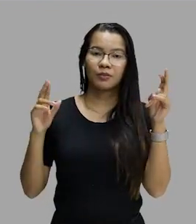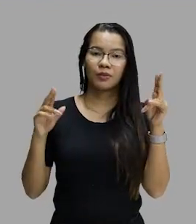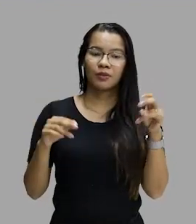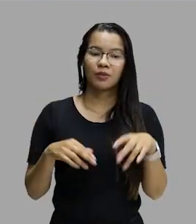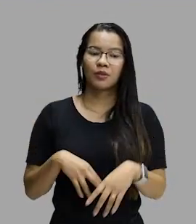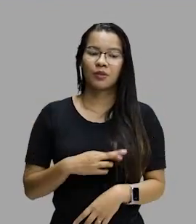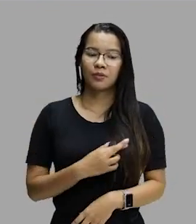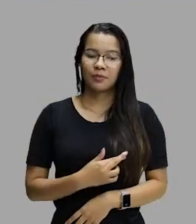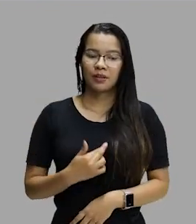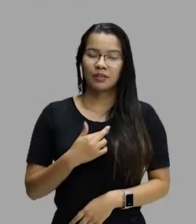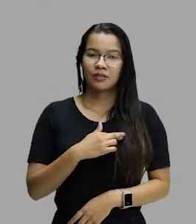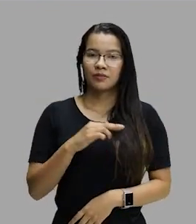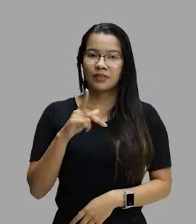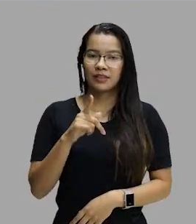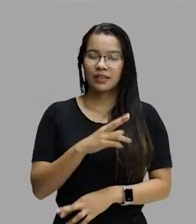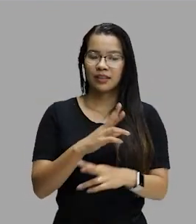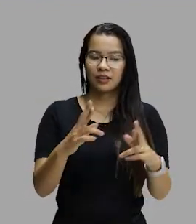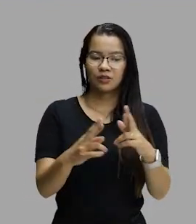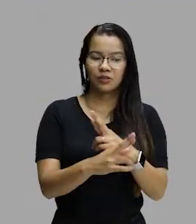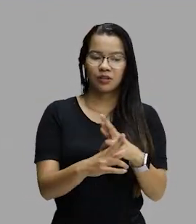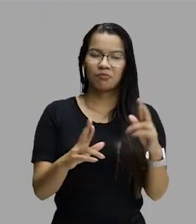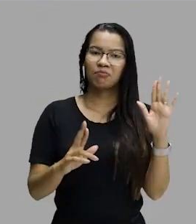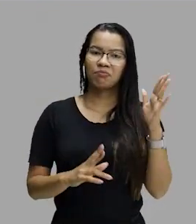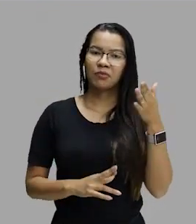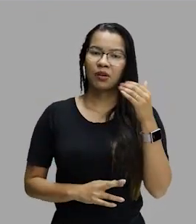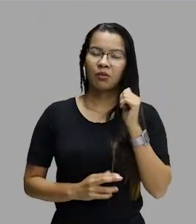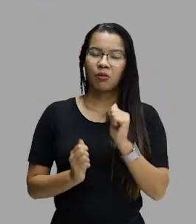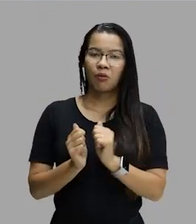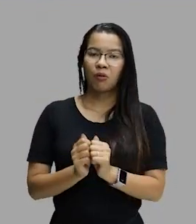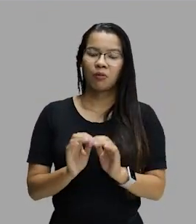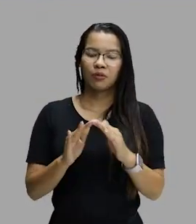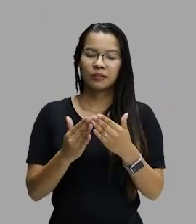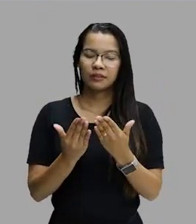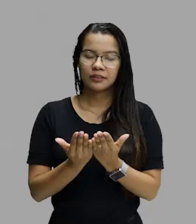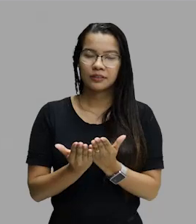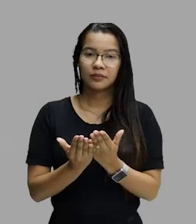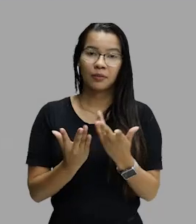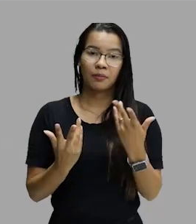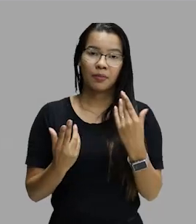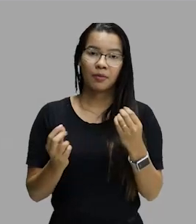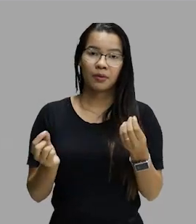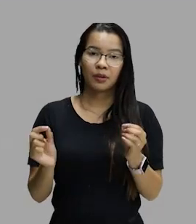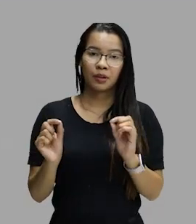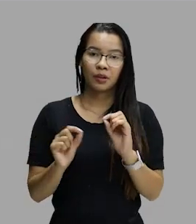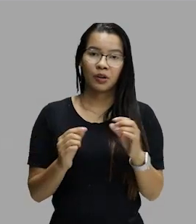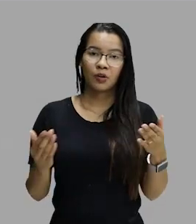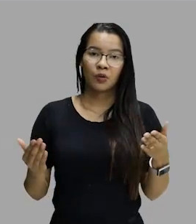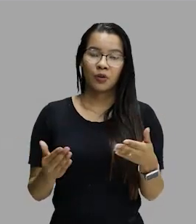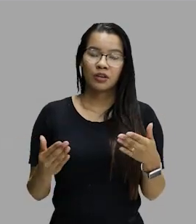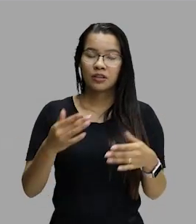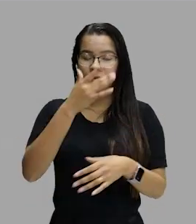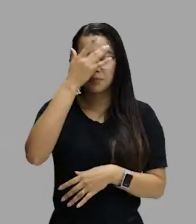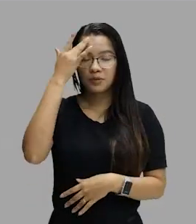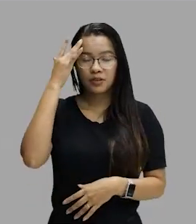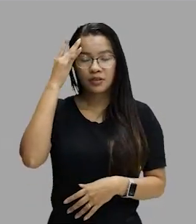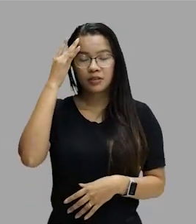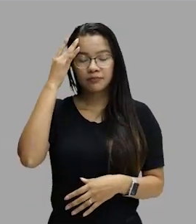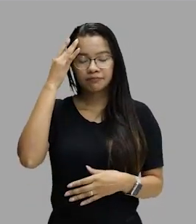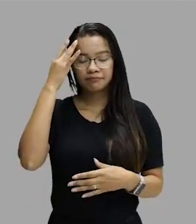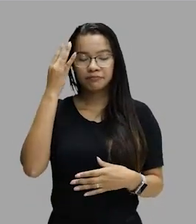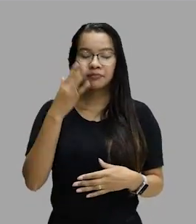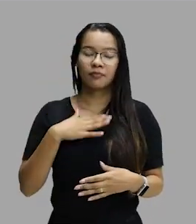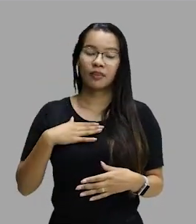não é assim? Muito embora hoje pessoas estejam preferindo usar um tablet, um